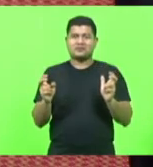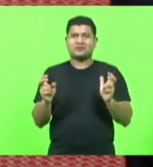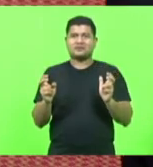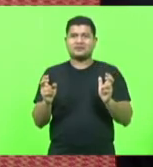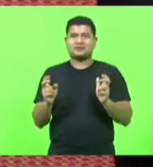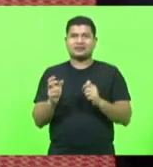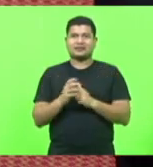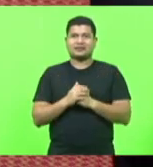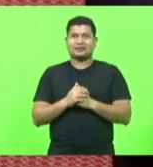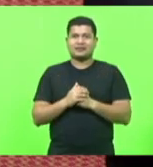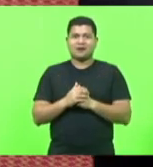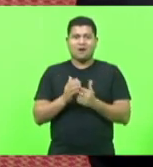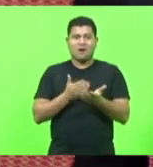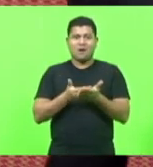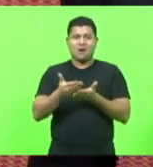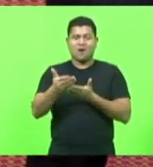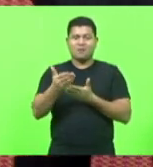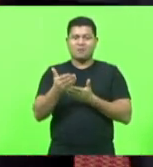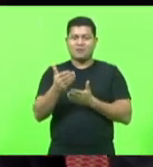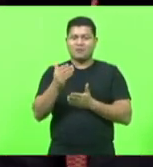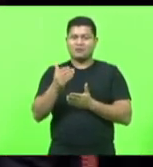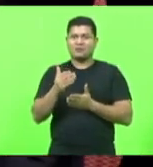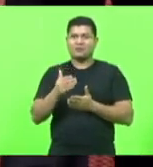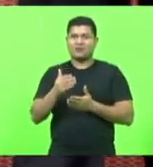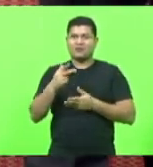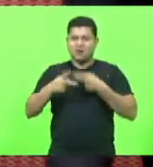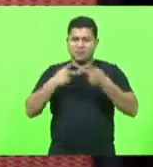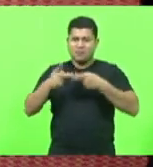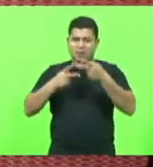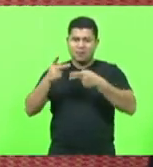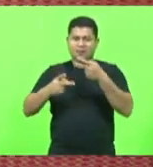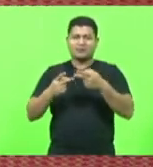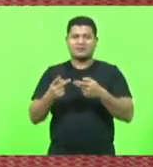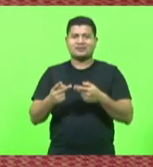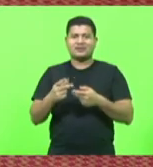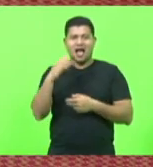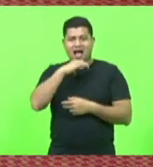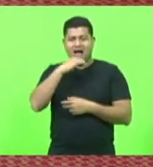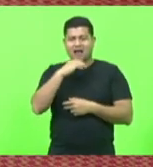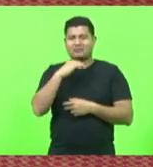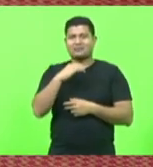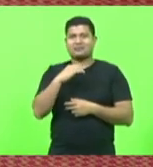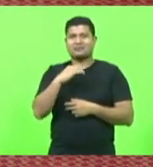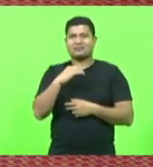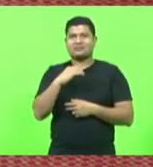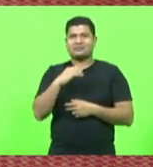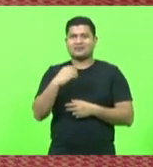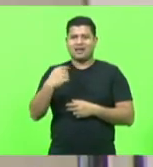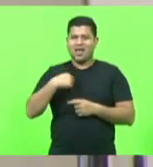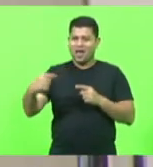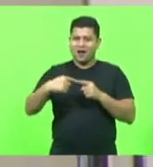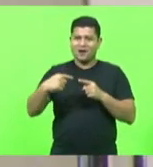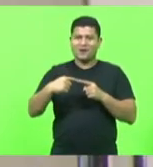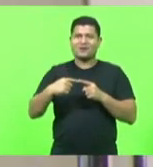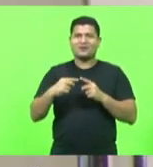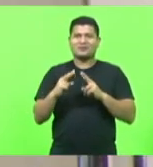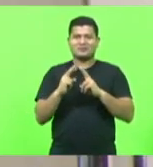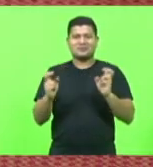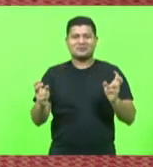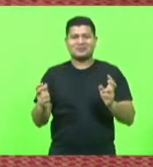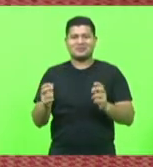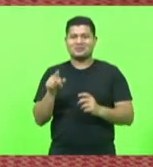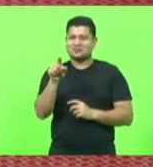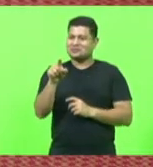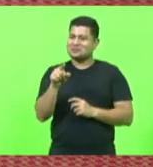Parece manezinho, começa e não tem. É, tem que ter legenda aí daqui a pouco. Toda manezinho vida aqui sou eu, pô. Toda vida reta.